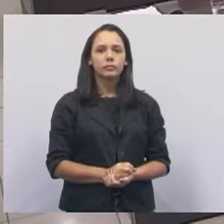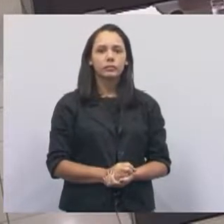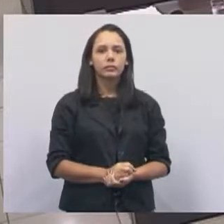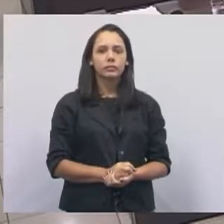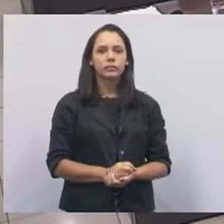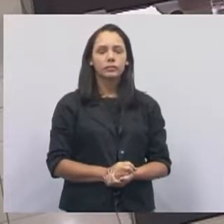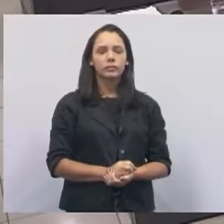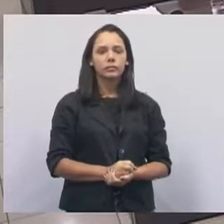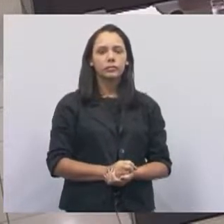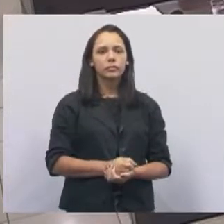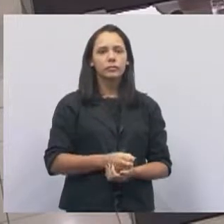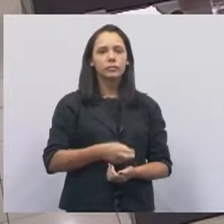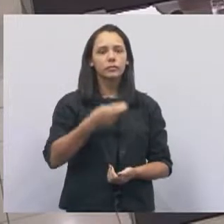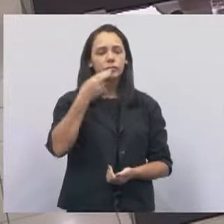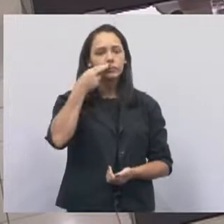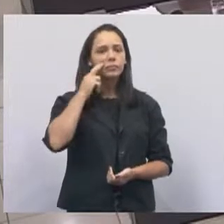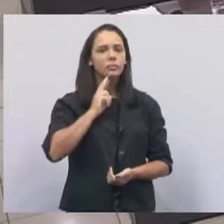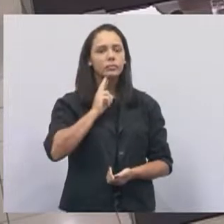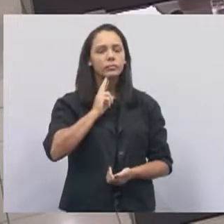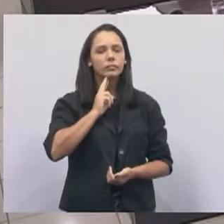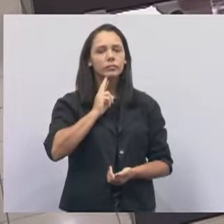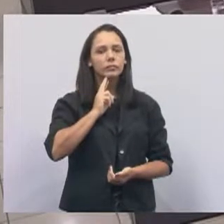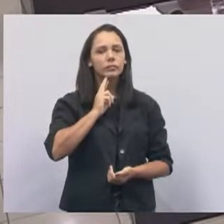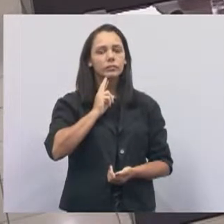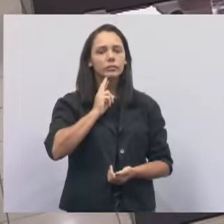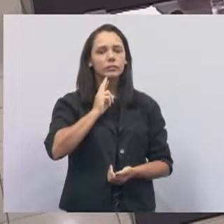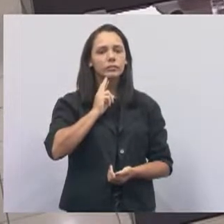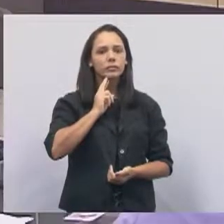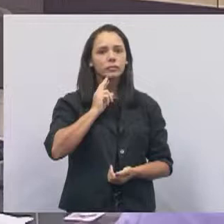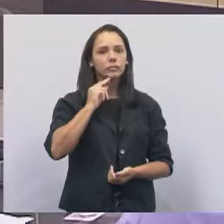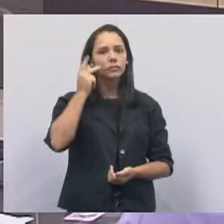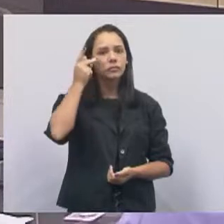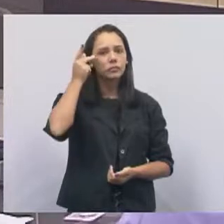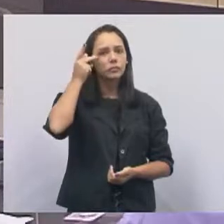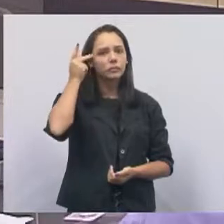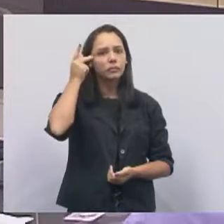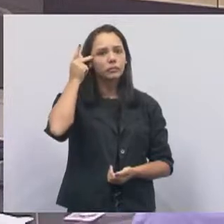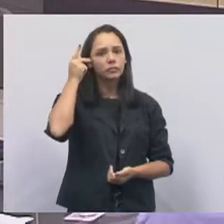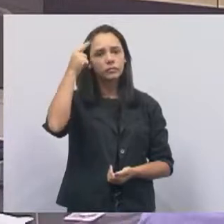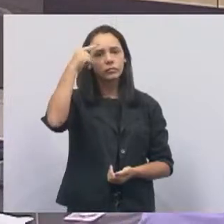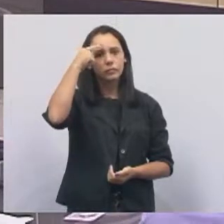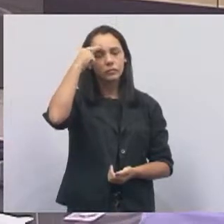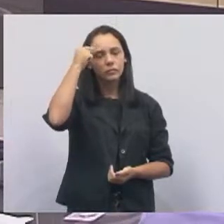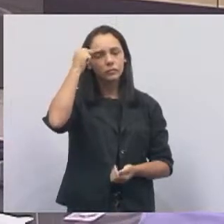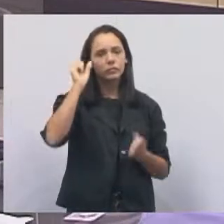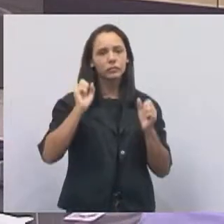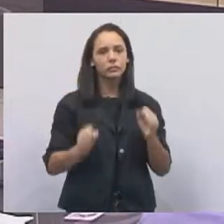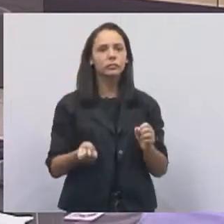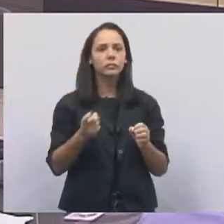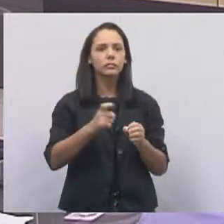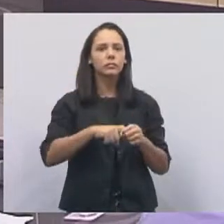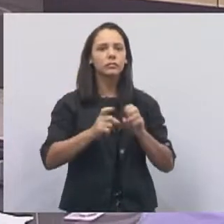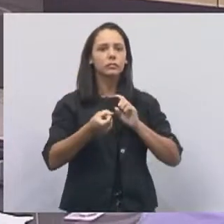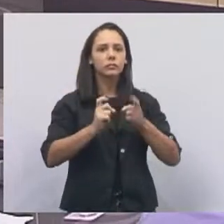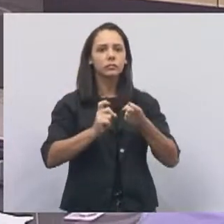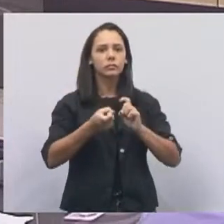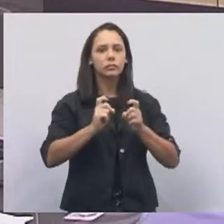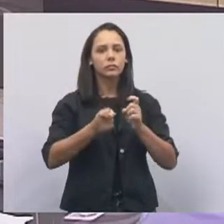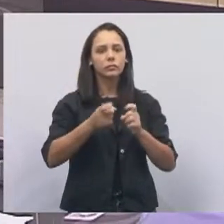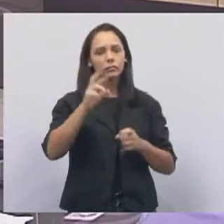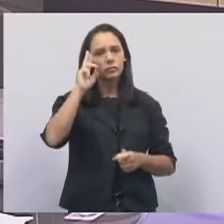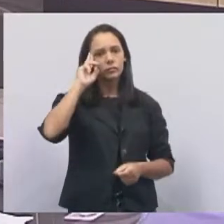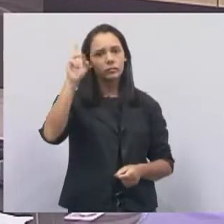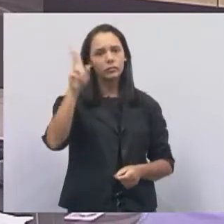Rogério Timóteo Paulinho dos condutores Edgar Sasaki temos números suficiente para reiniciarmos uma sessão do seu